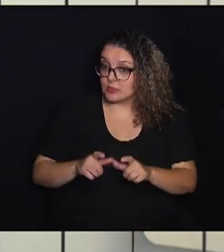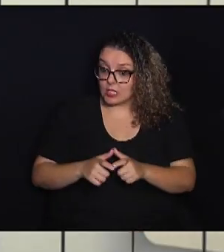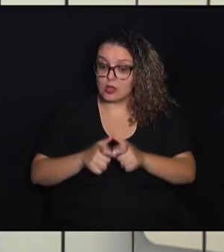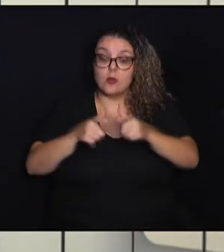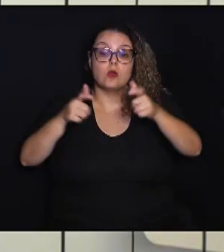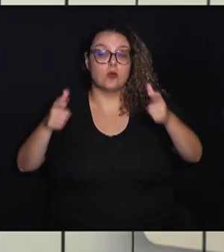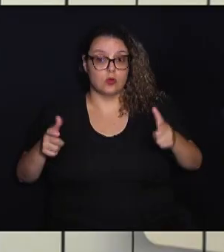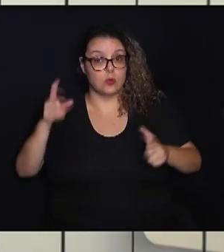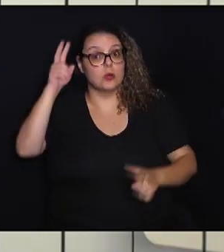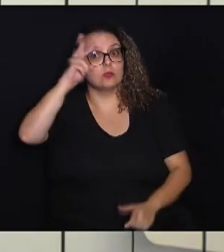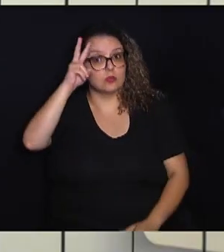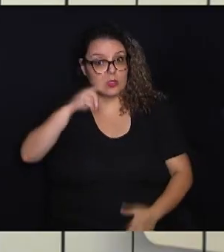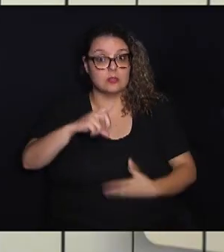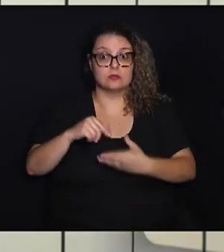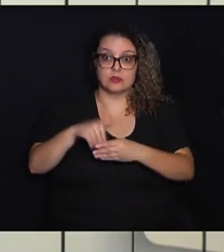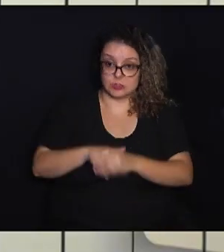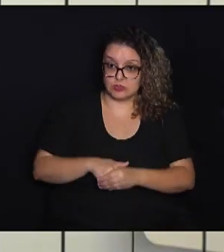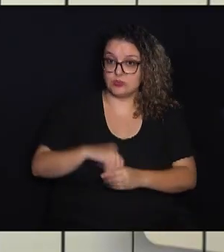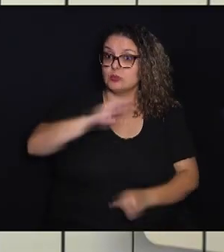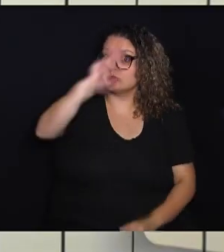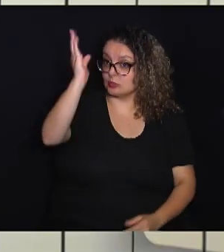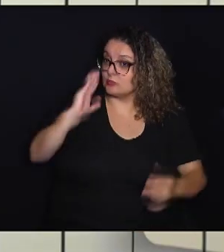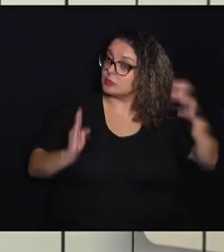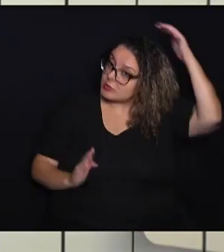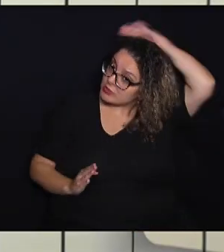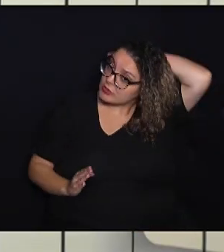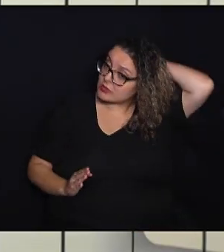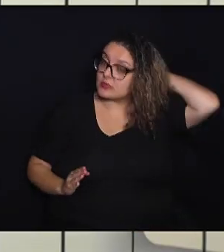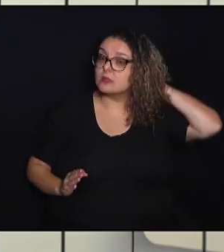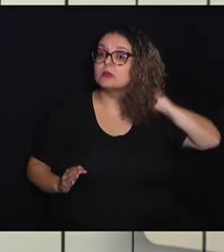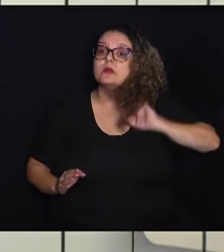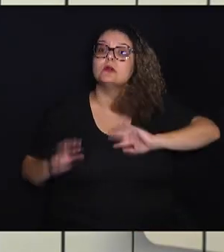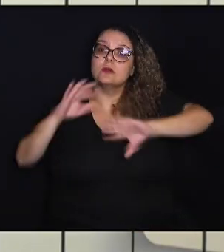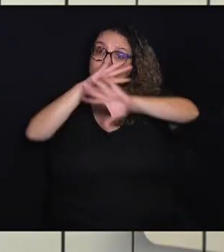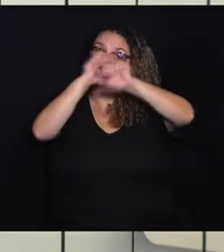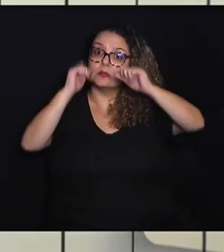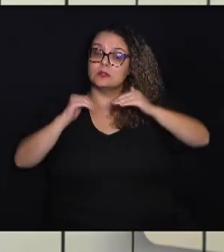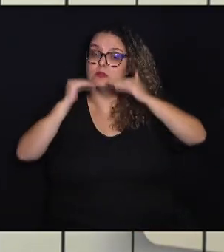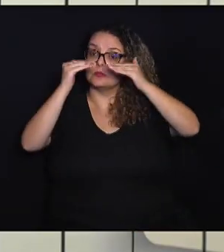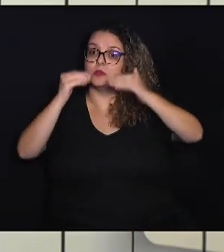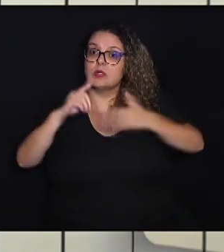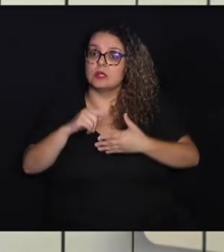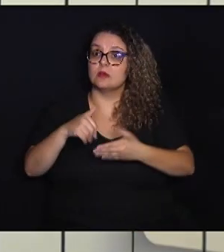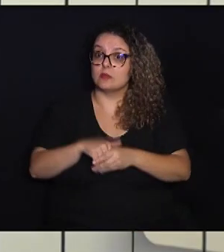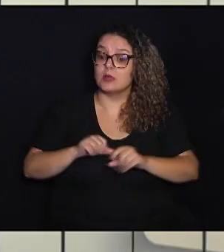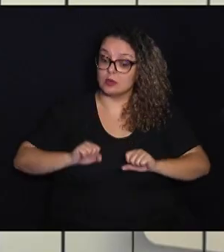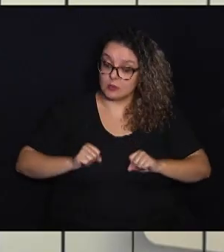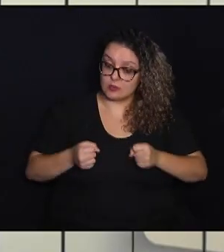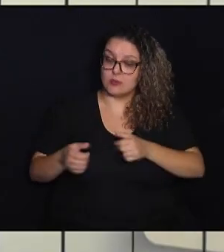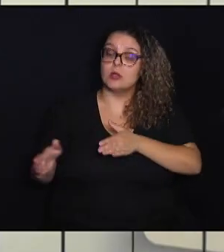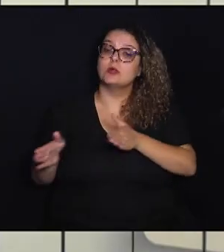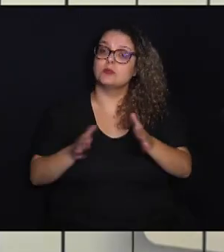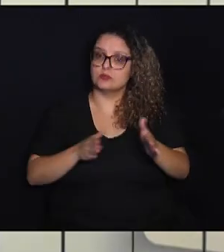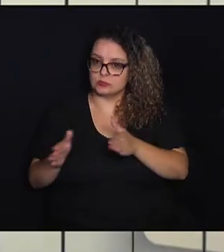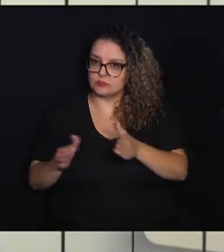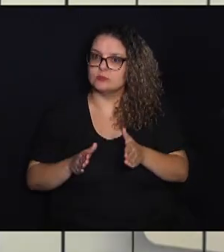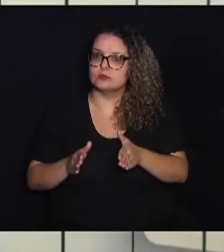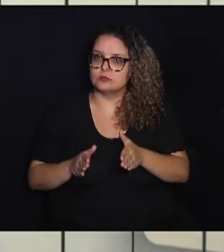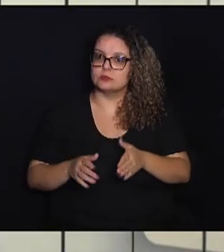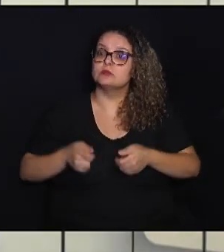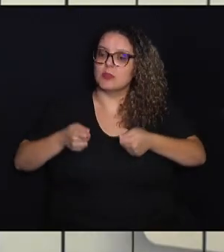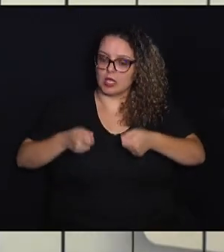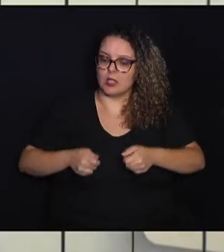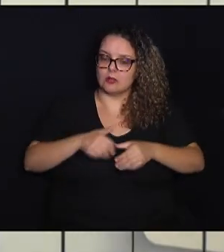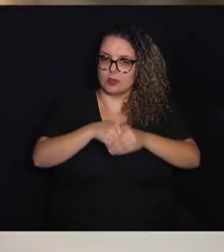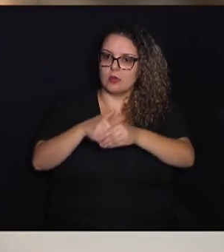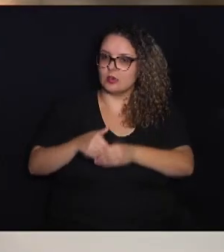da história das eleições no Brasil. O Tribunal Superior Eleitoral reforça a acessibilidade para garantir o